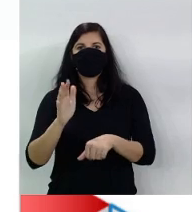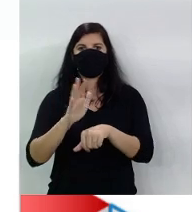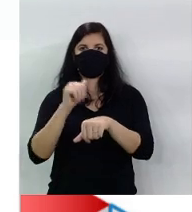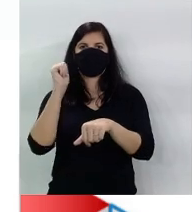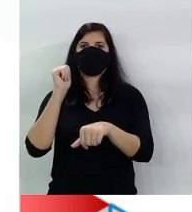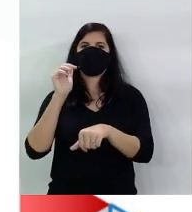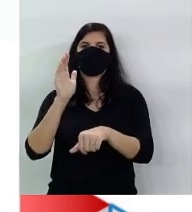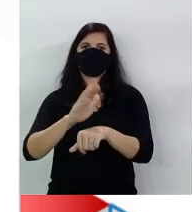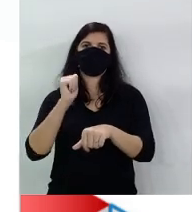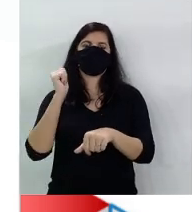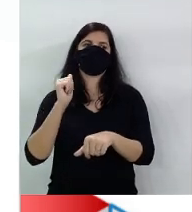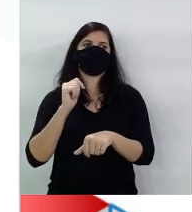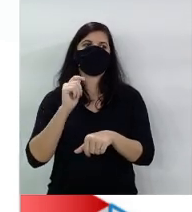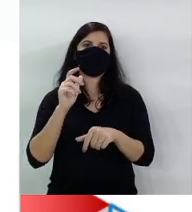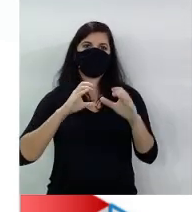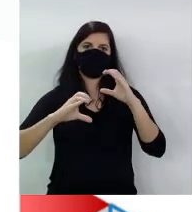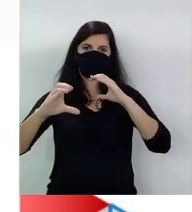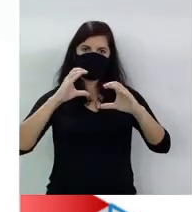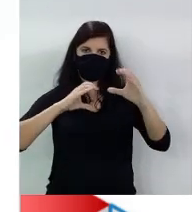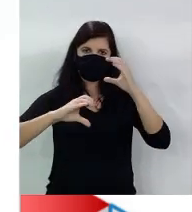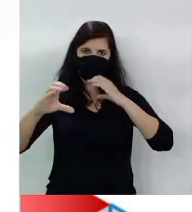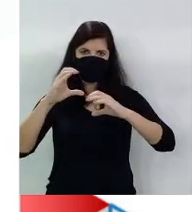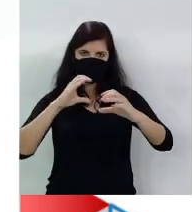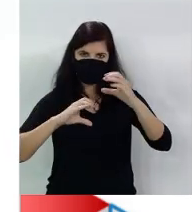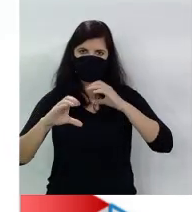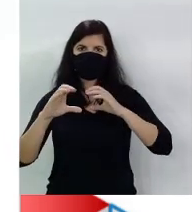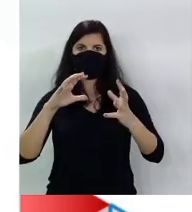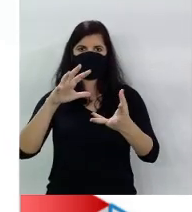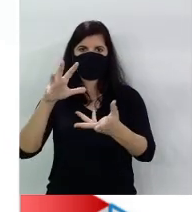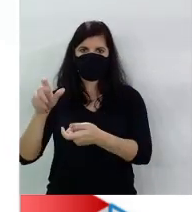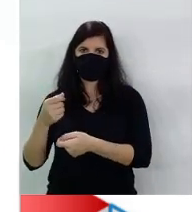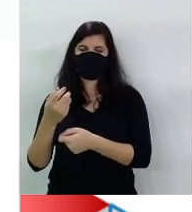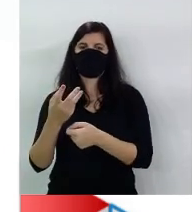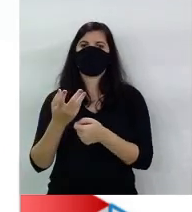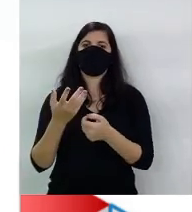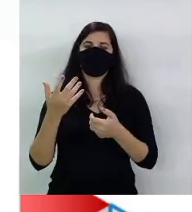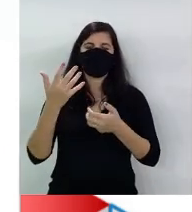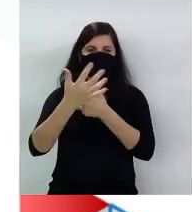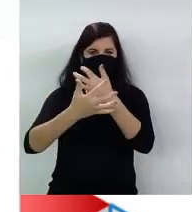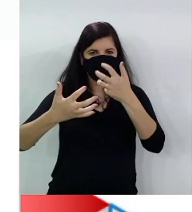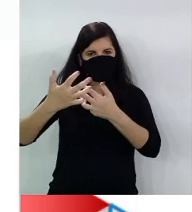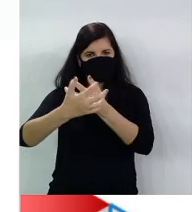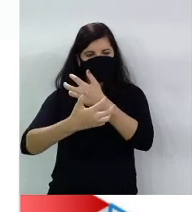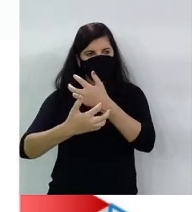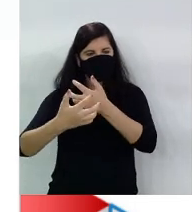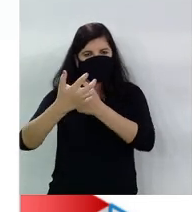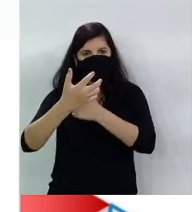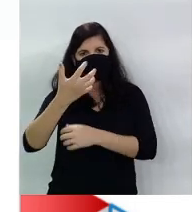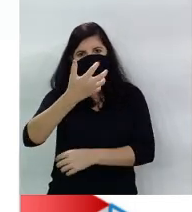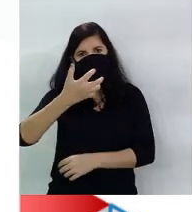xamãs estabeleçam comunicações com o mundo dos encantados, com esse